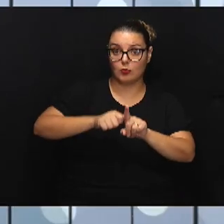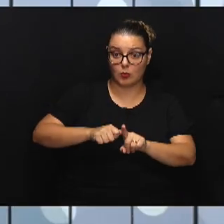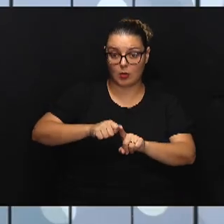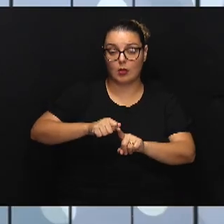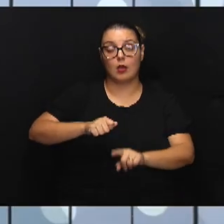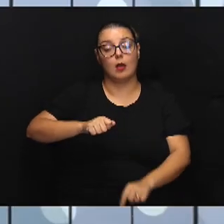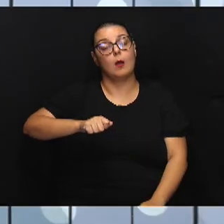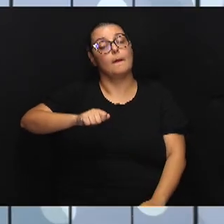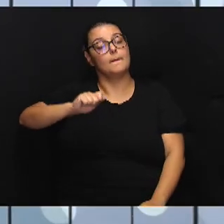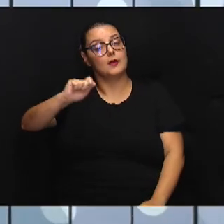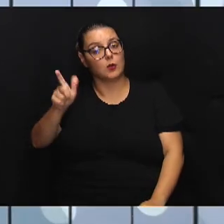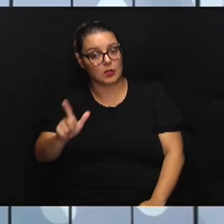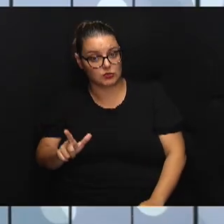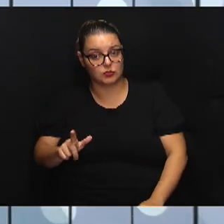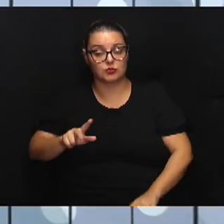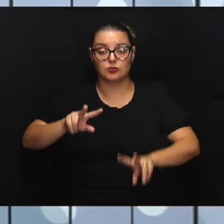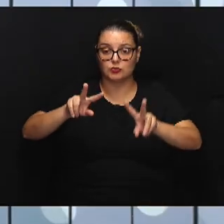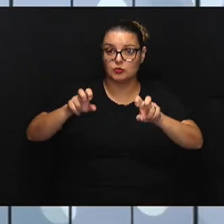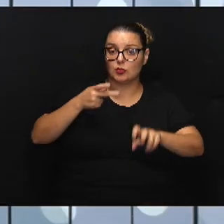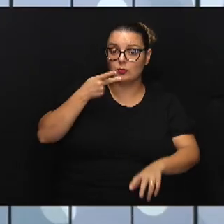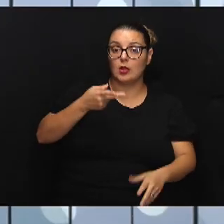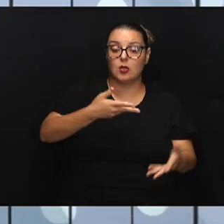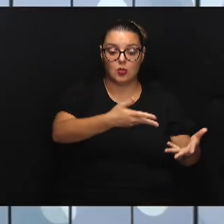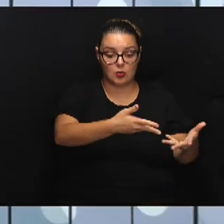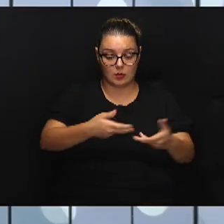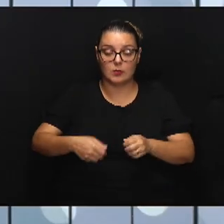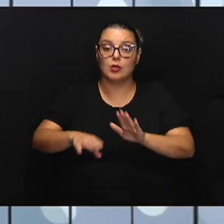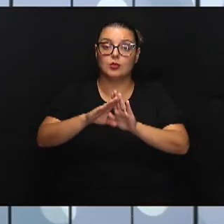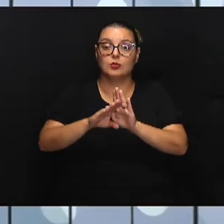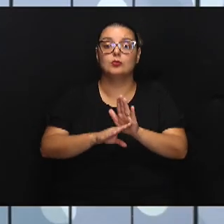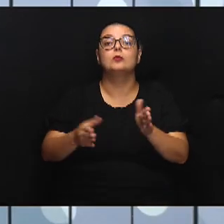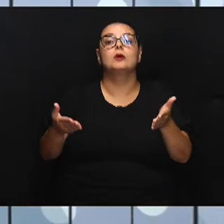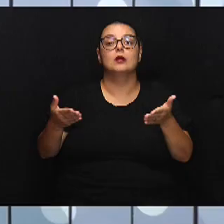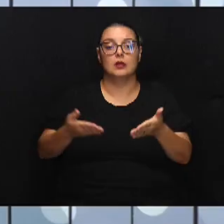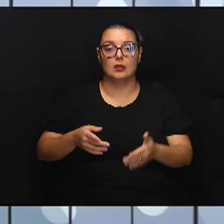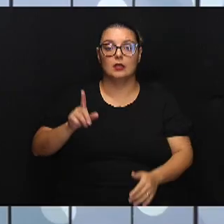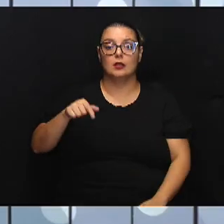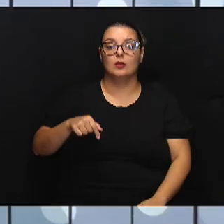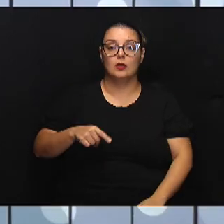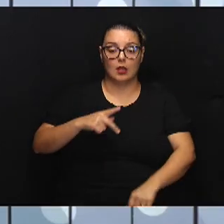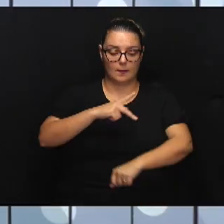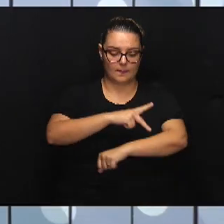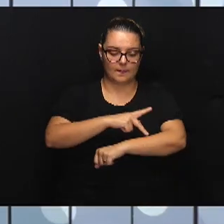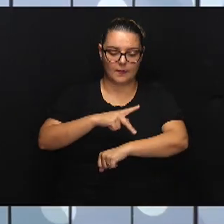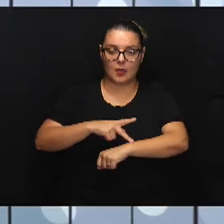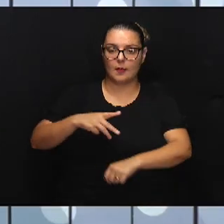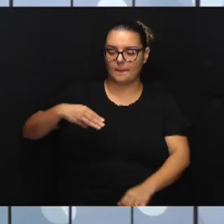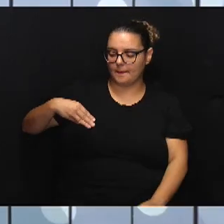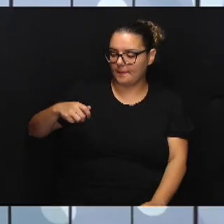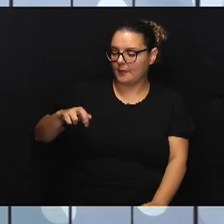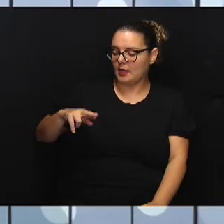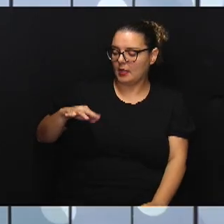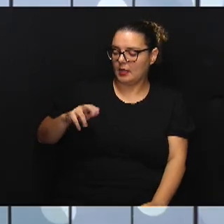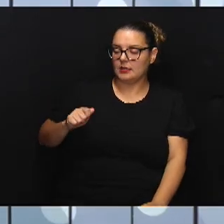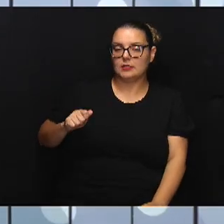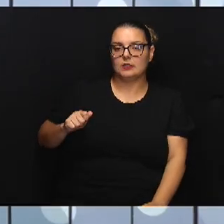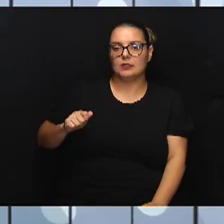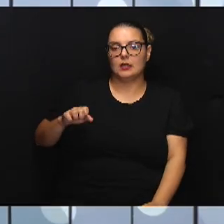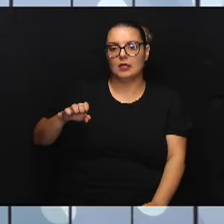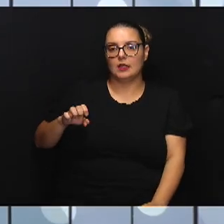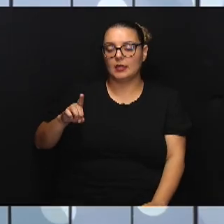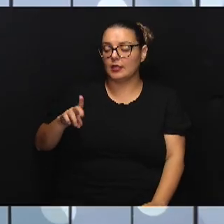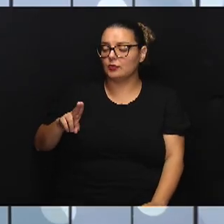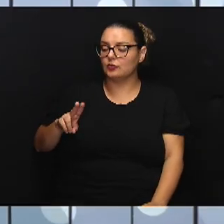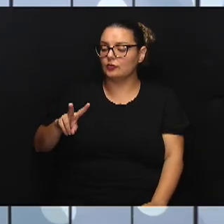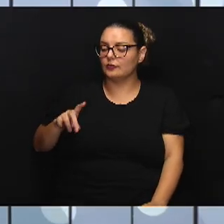para falar sobre esse tema, a convidada do programa de hoje é a pedagoga Maria Eduvirges, mestre